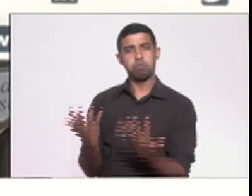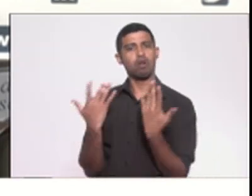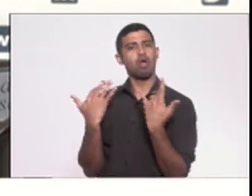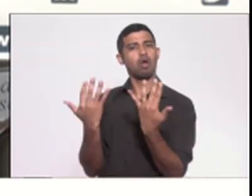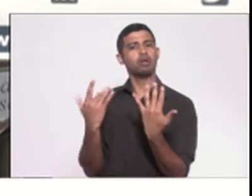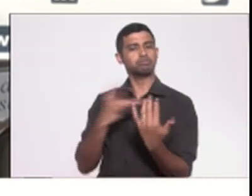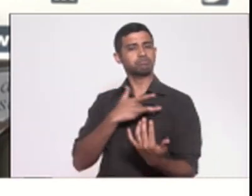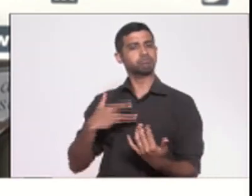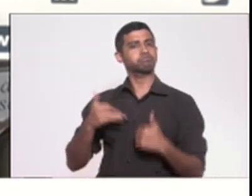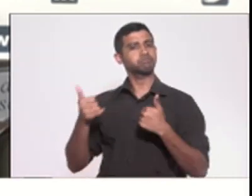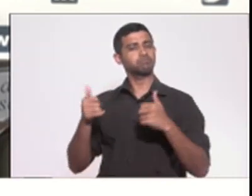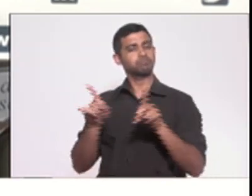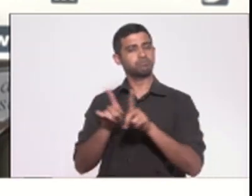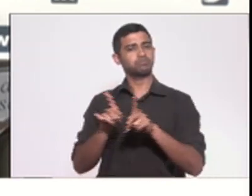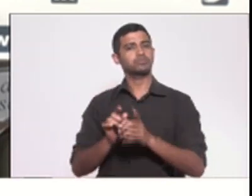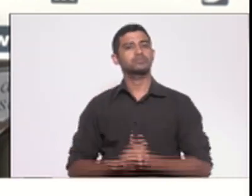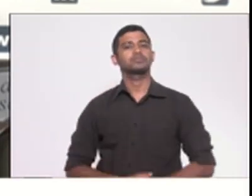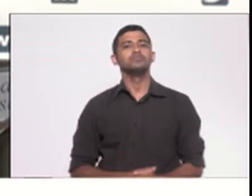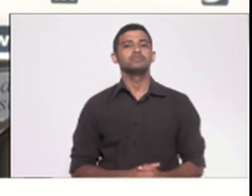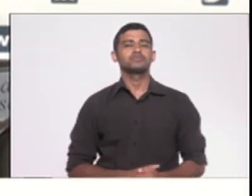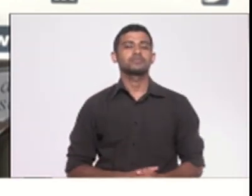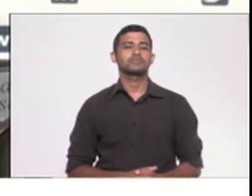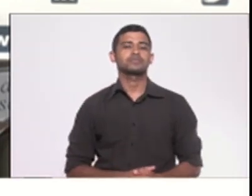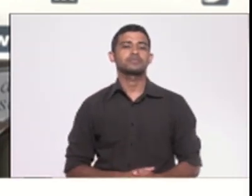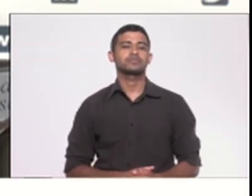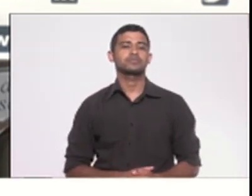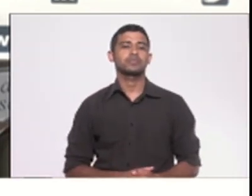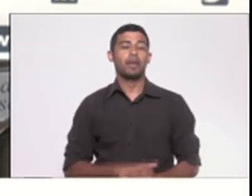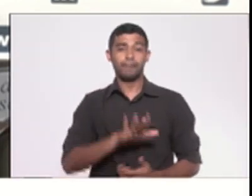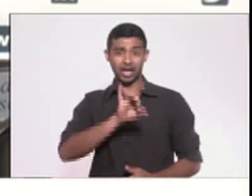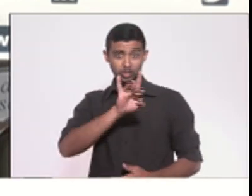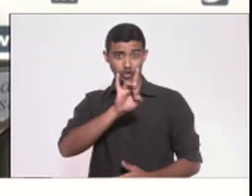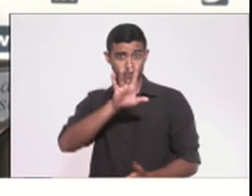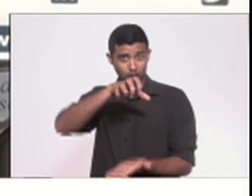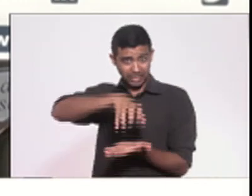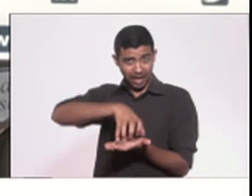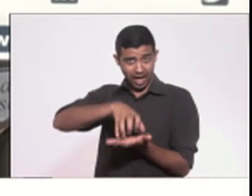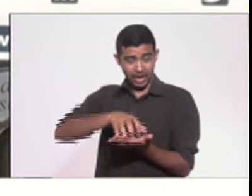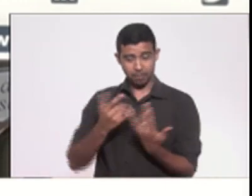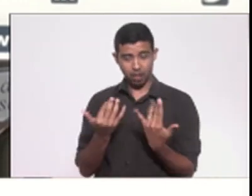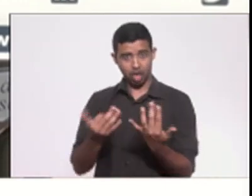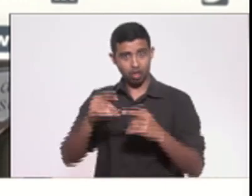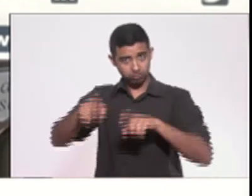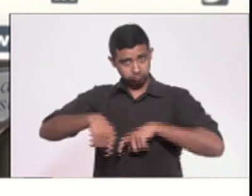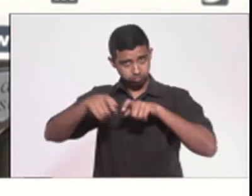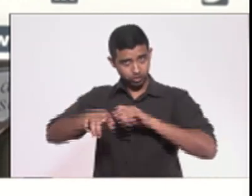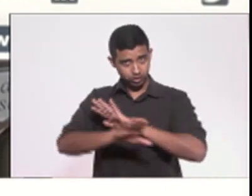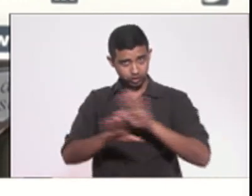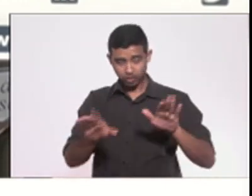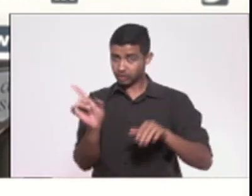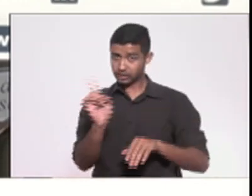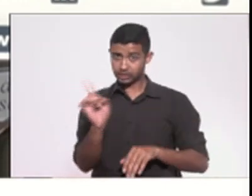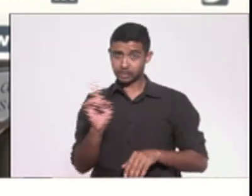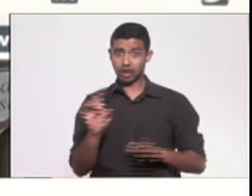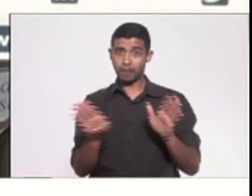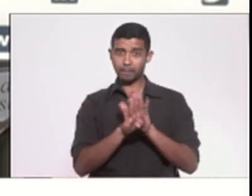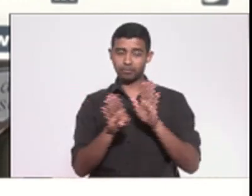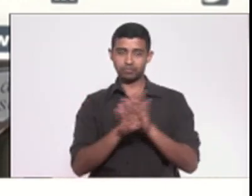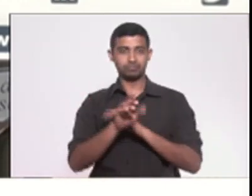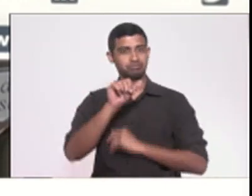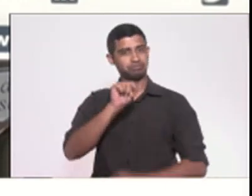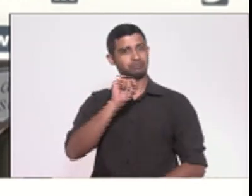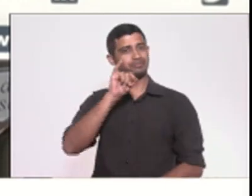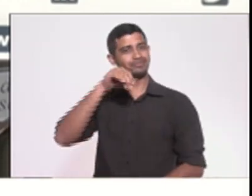mais sadia. Mas não somente na área da agricultura, né, esse mesmo benefício da simbiose,